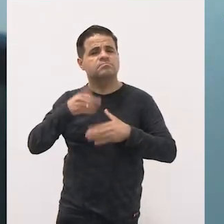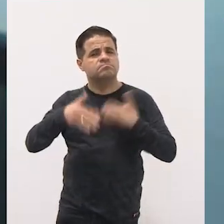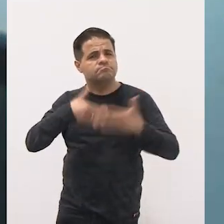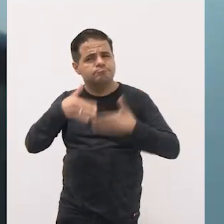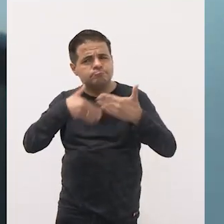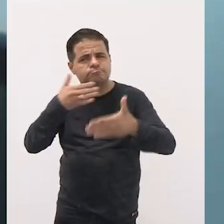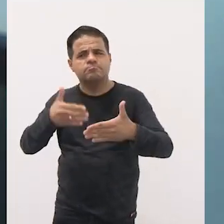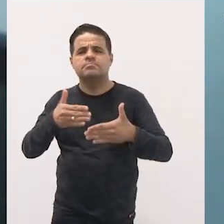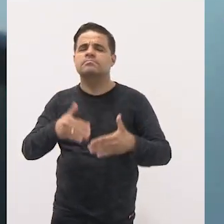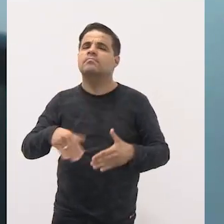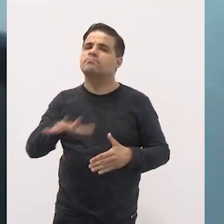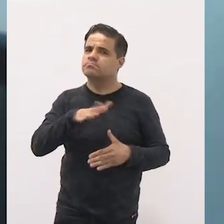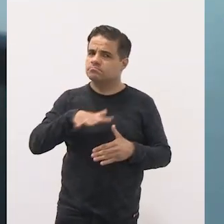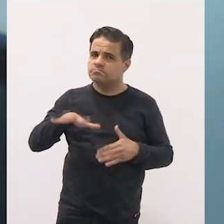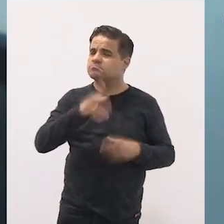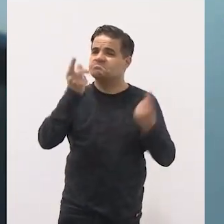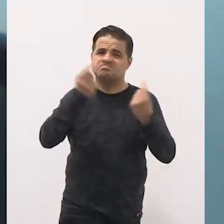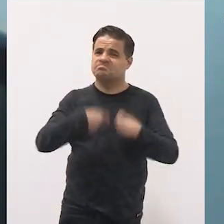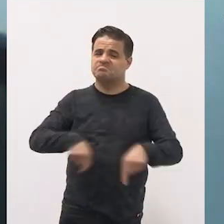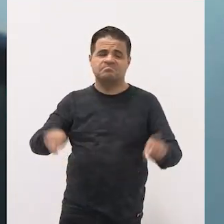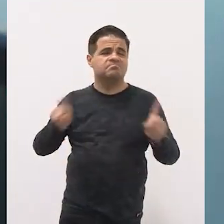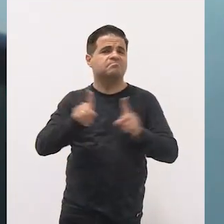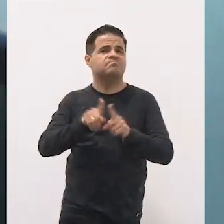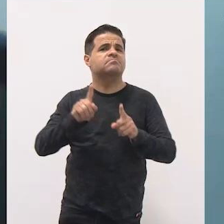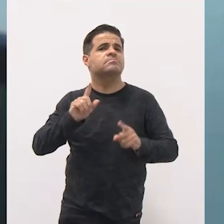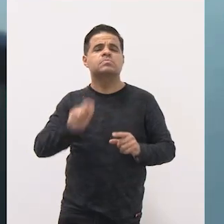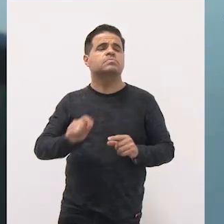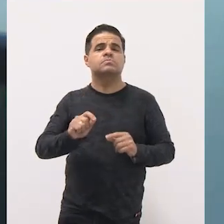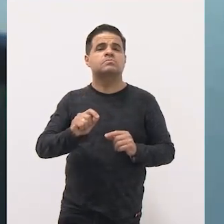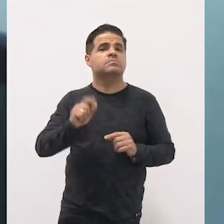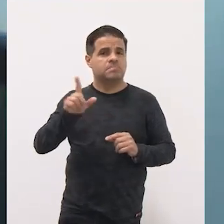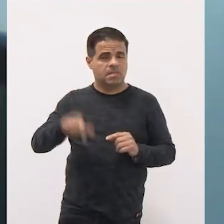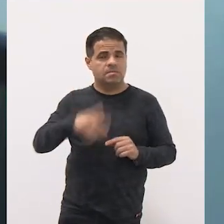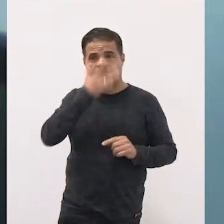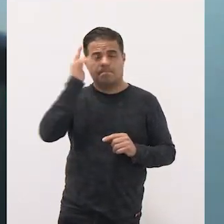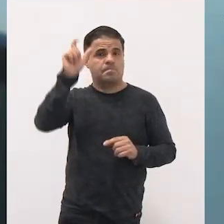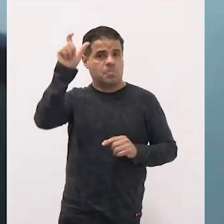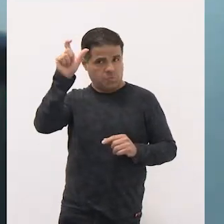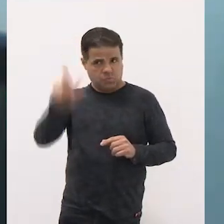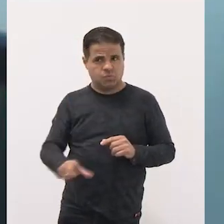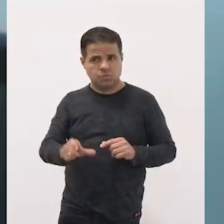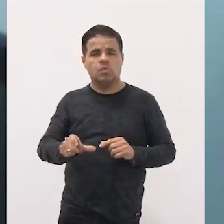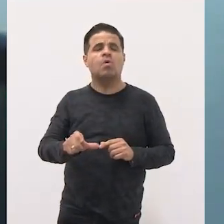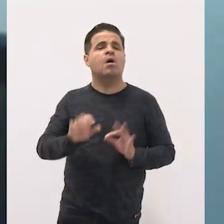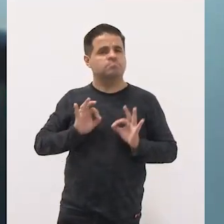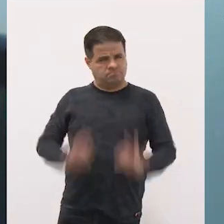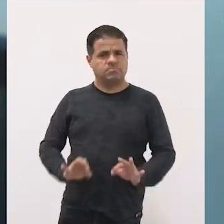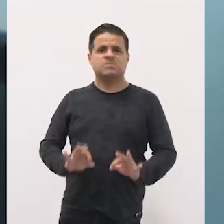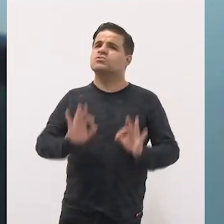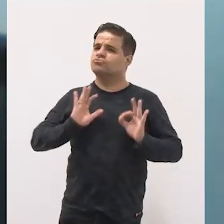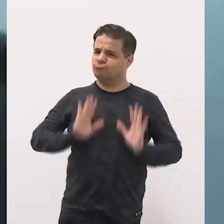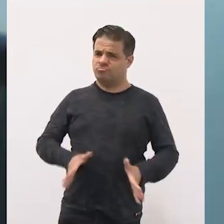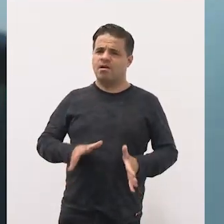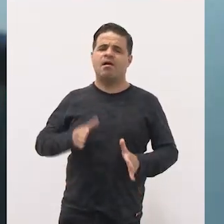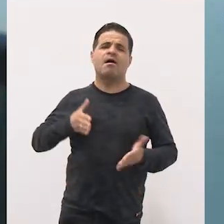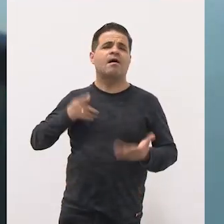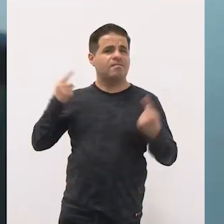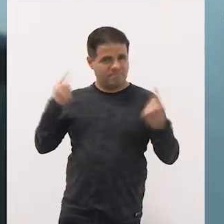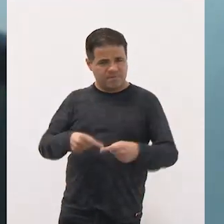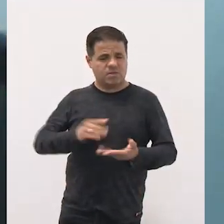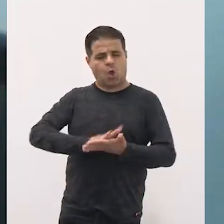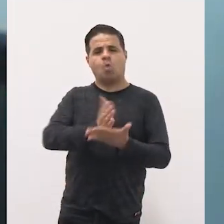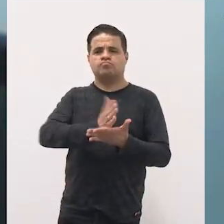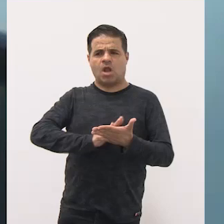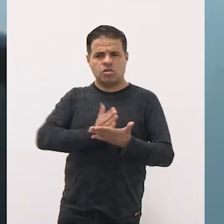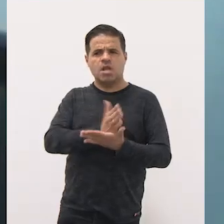saindo e elas não precisam de ter... Porque essa pessoa, com certeza, ela já passa constrangimento.